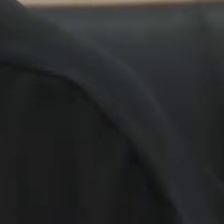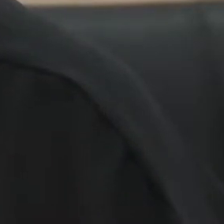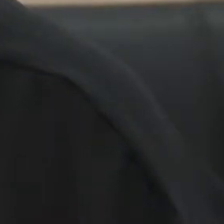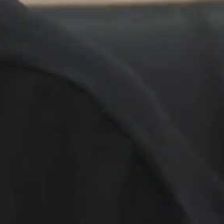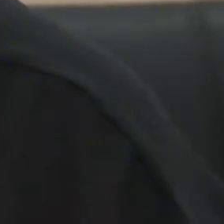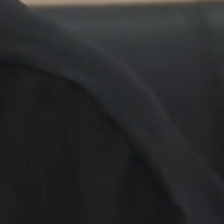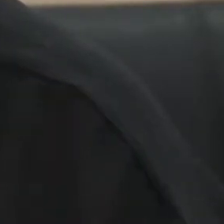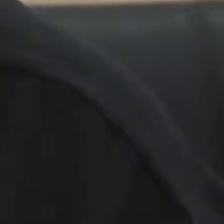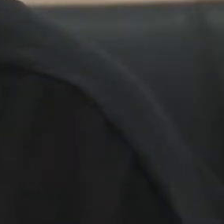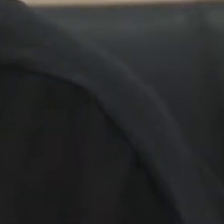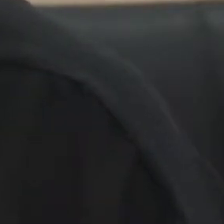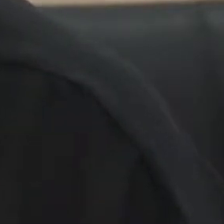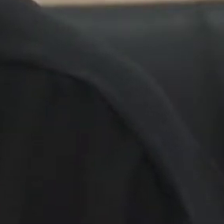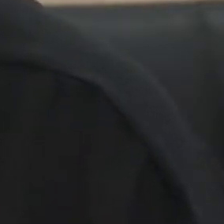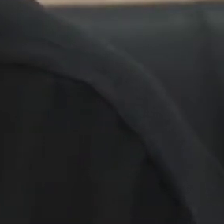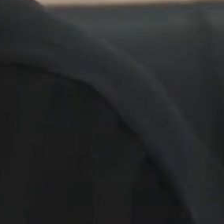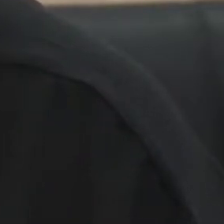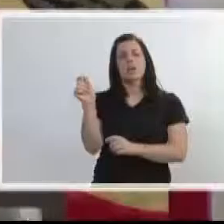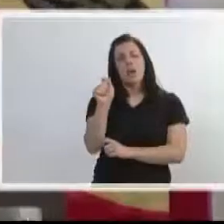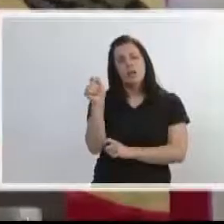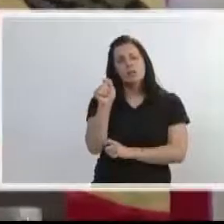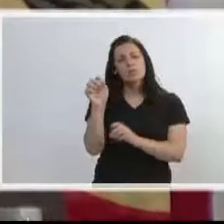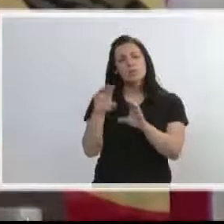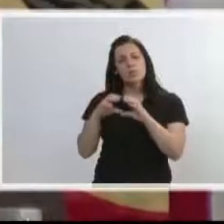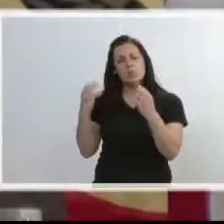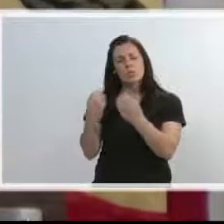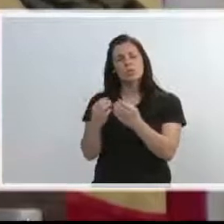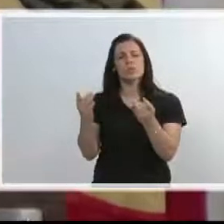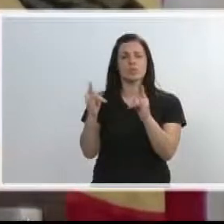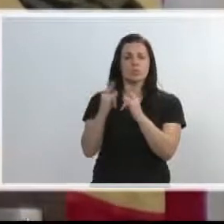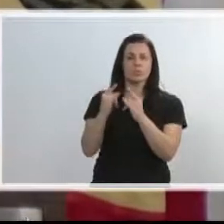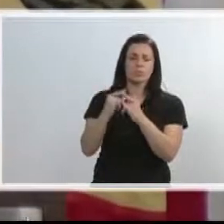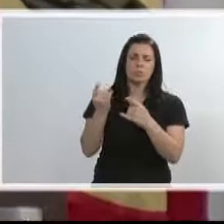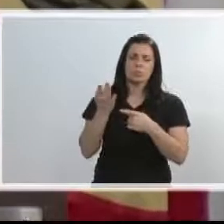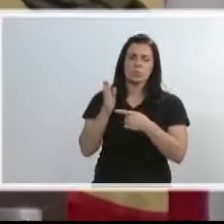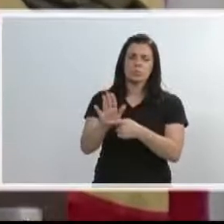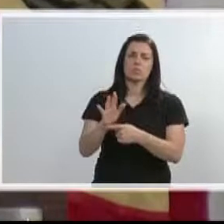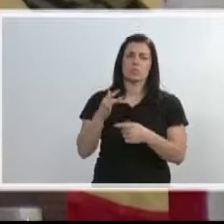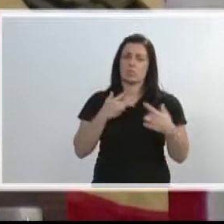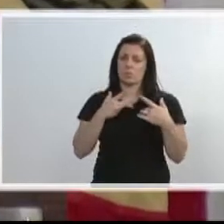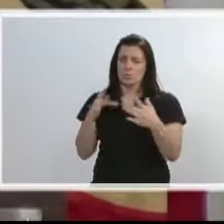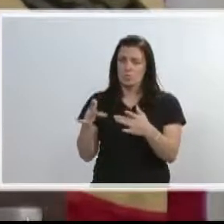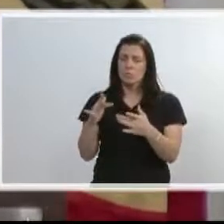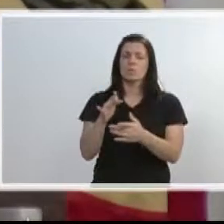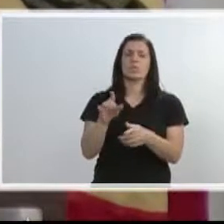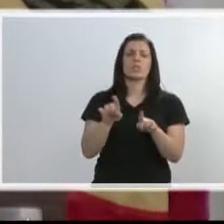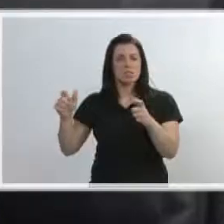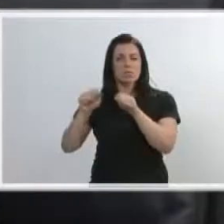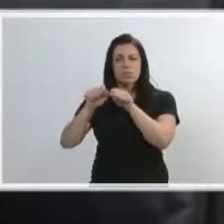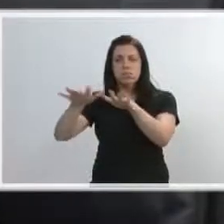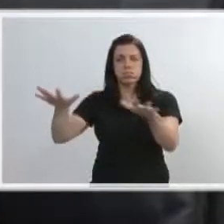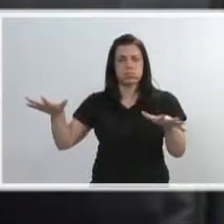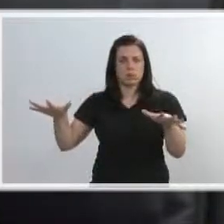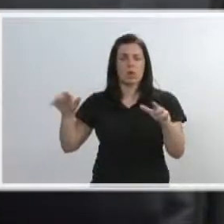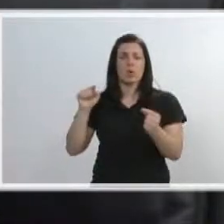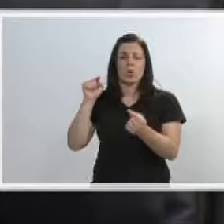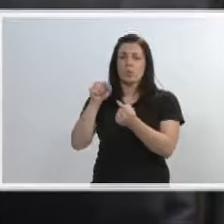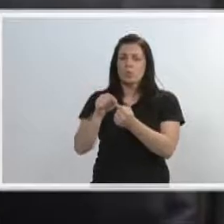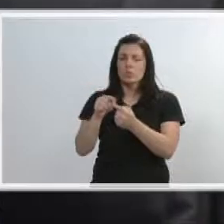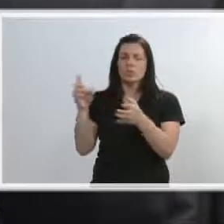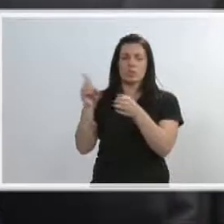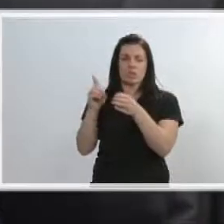tive a poliomielite com 1 ano e 11 meses. Então, eu acho que isso acontece para quê? Para a